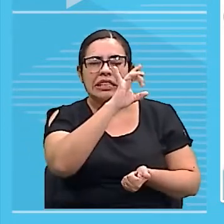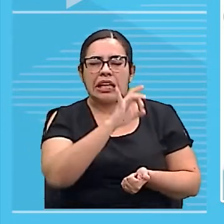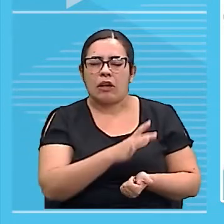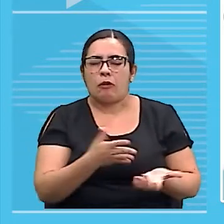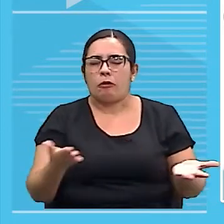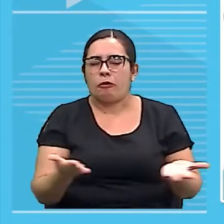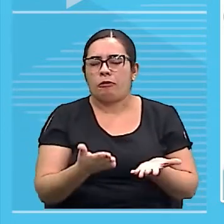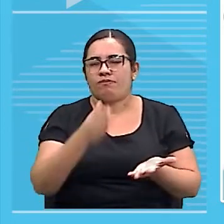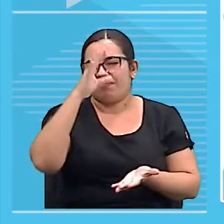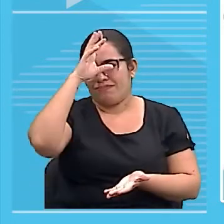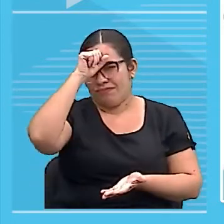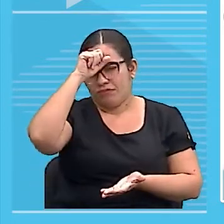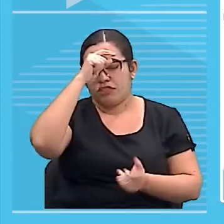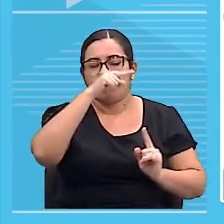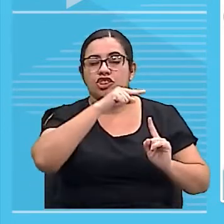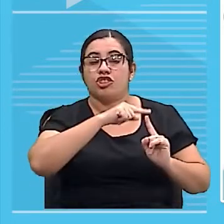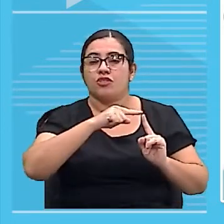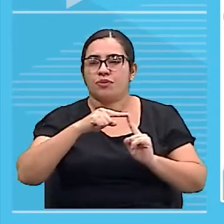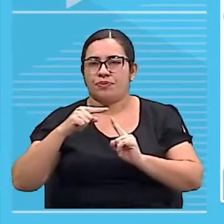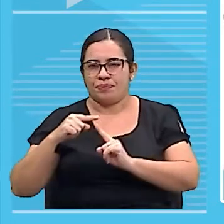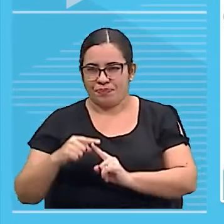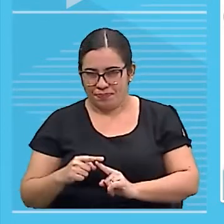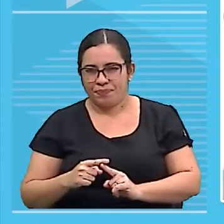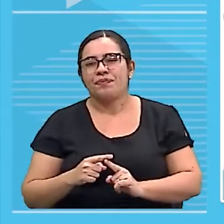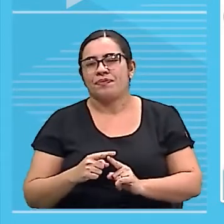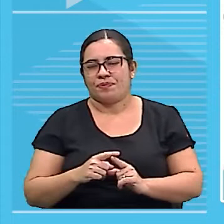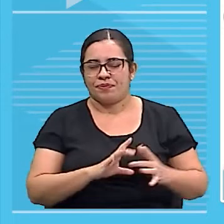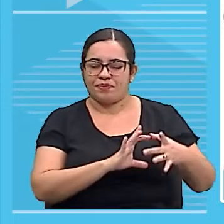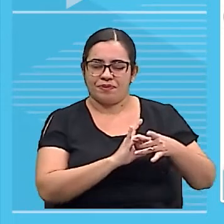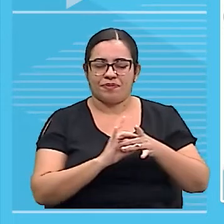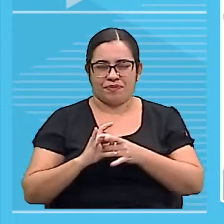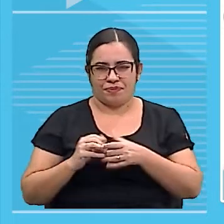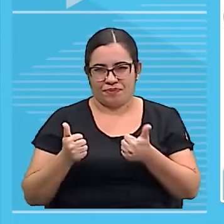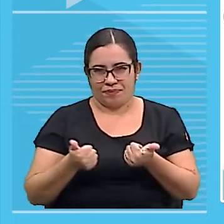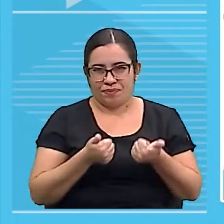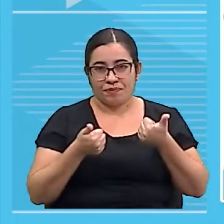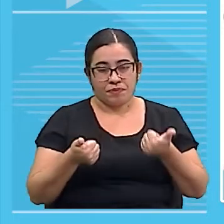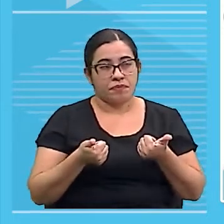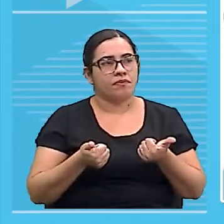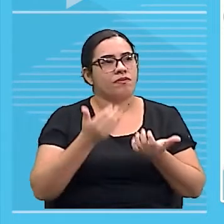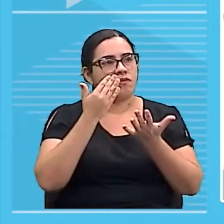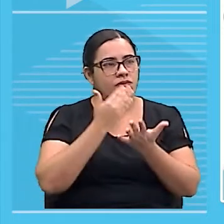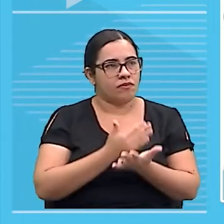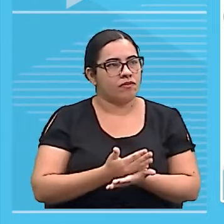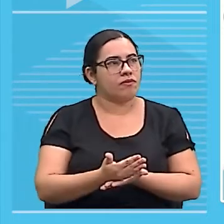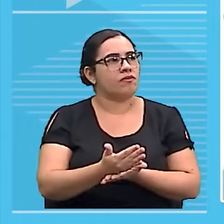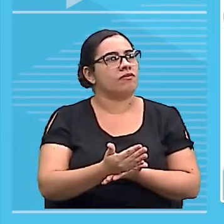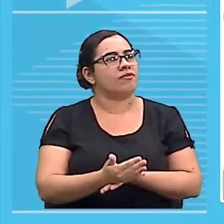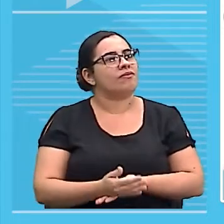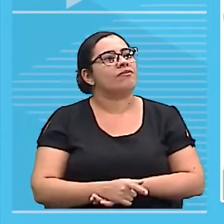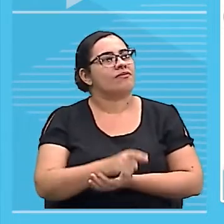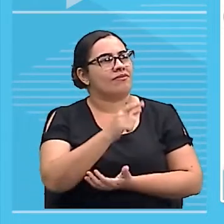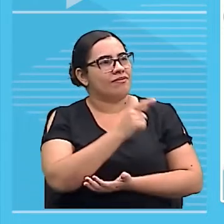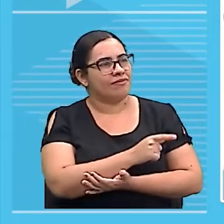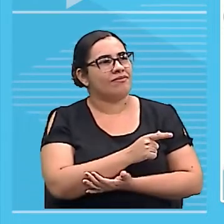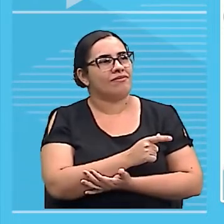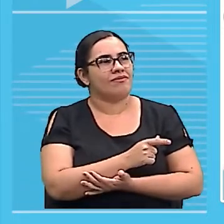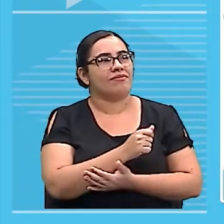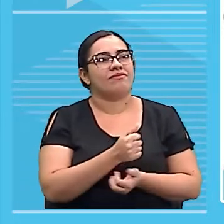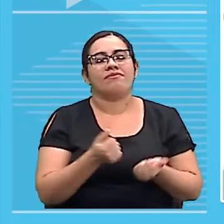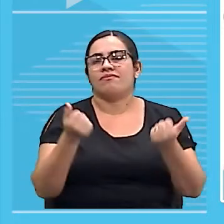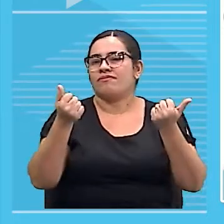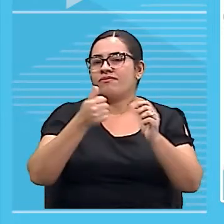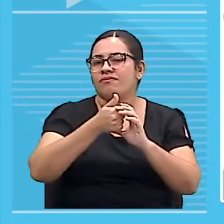um desses tipos dessas associações Vamos começar com as características